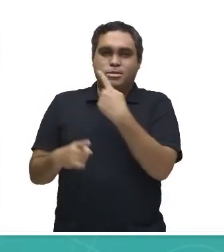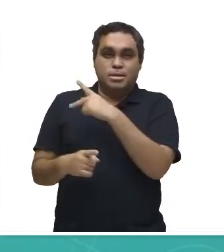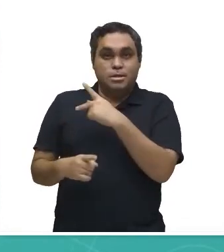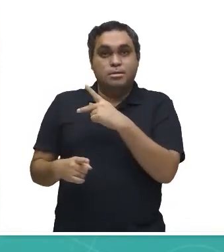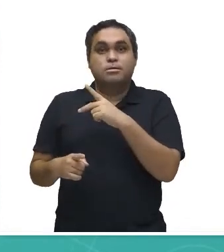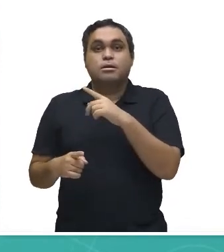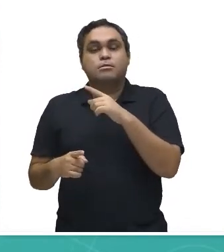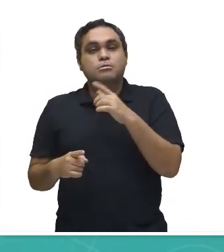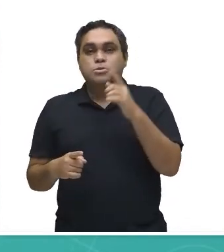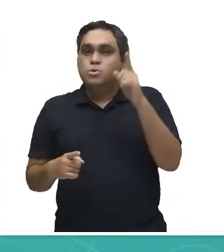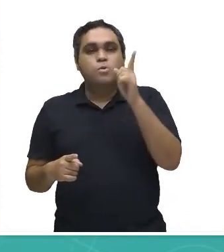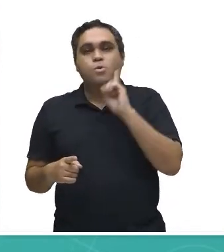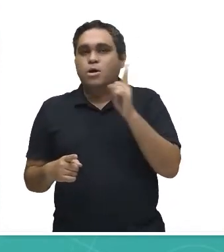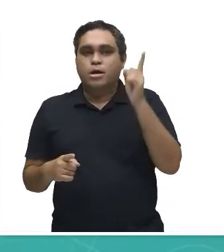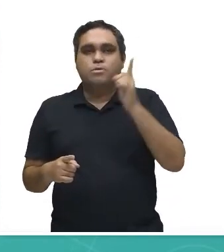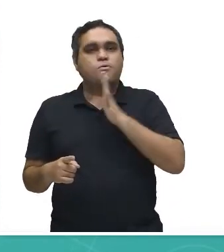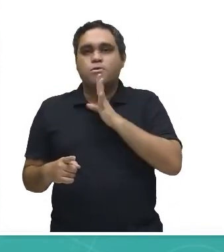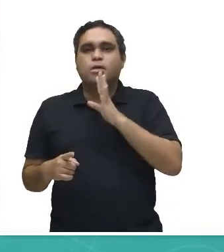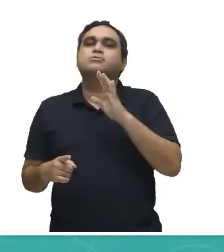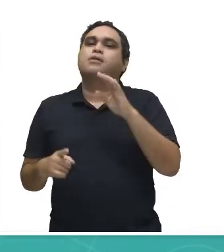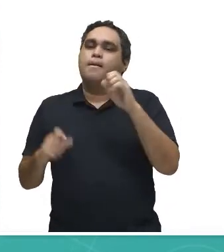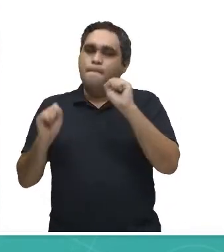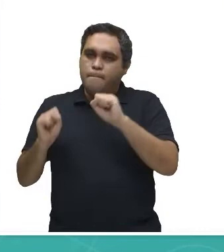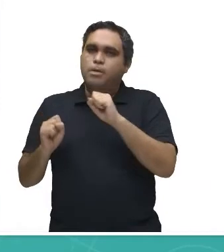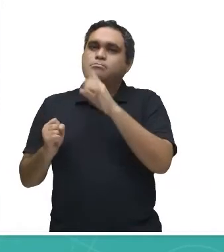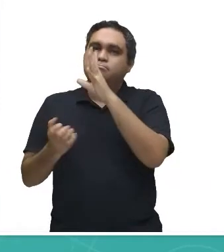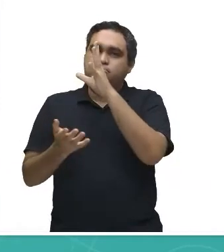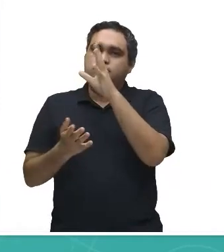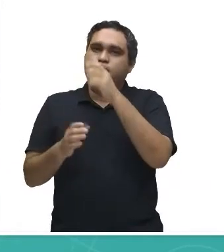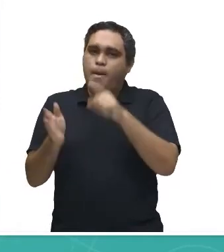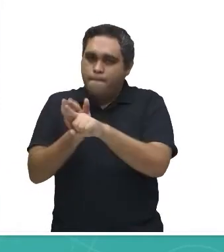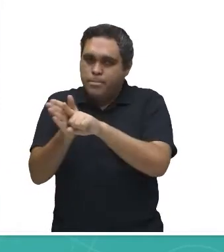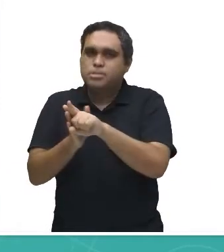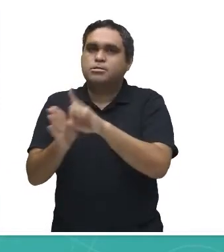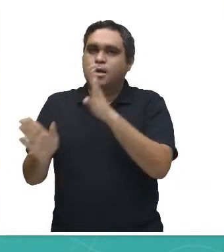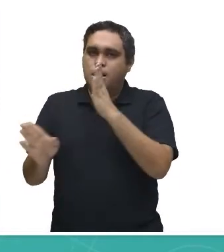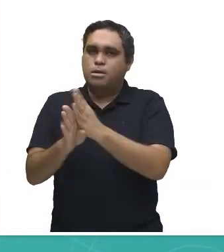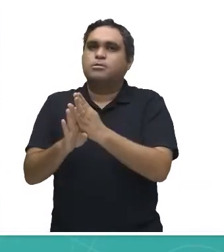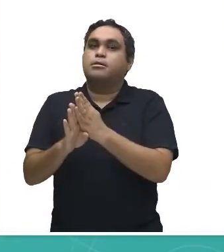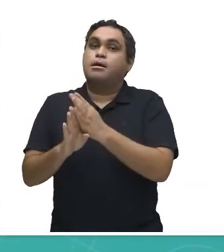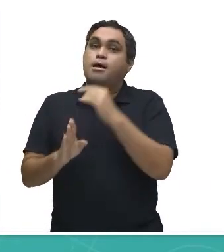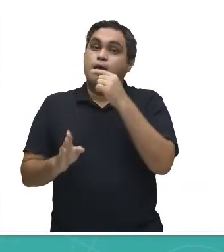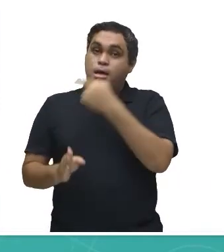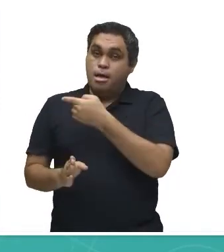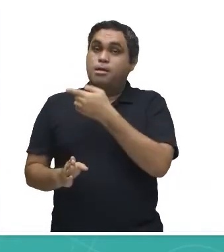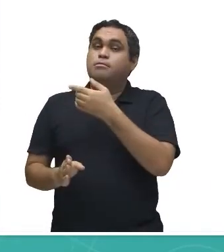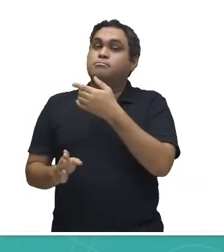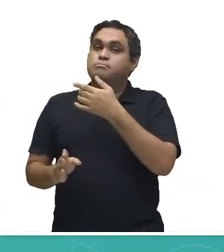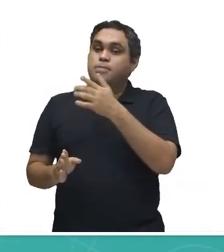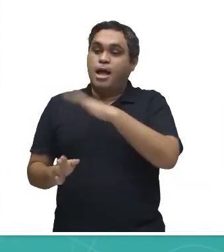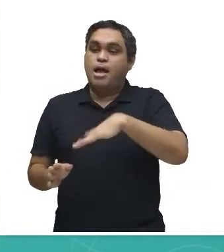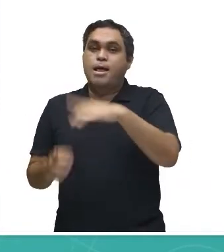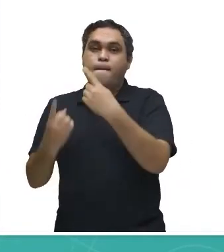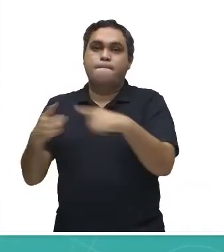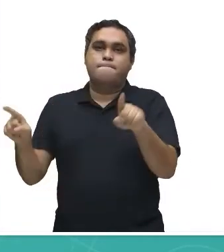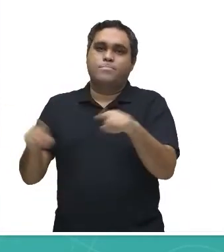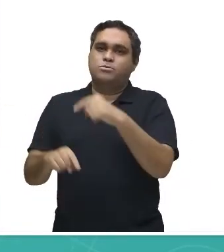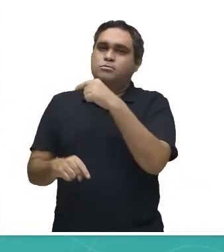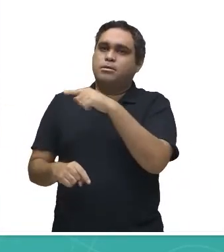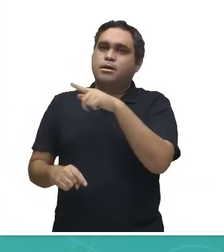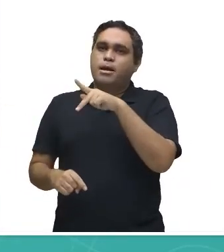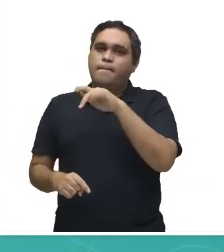olha aí, fica a dica para vocês pesquisarem, tá bom? Então, Pixinguinha, nosso representante musical nesse contexto aí